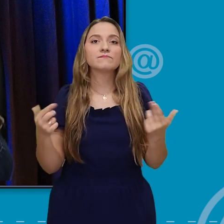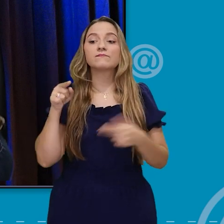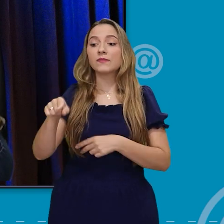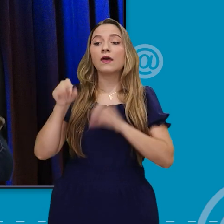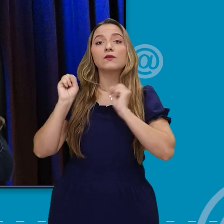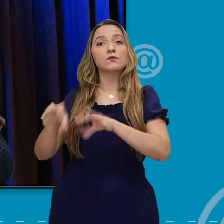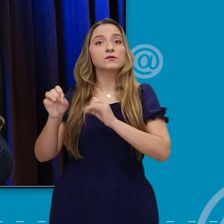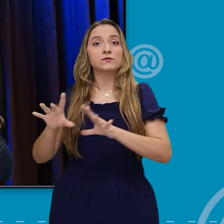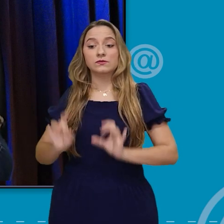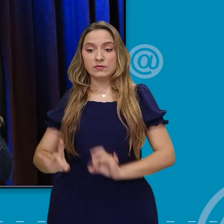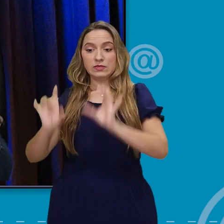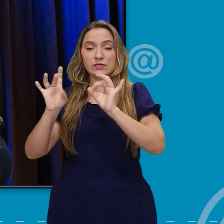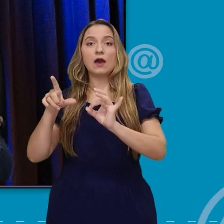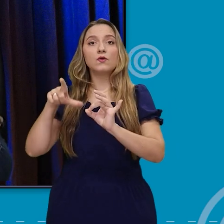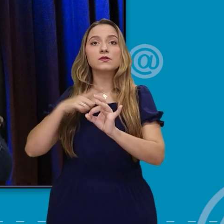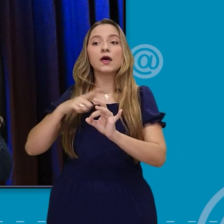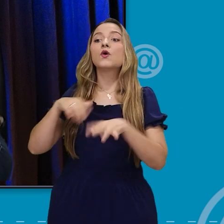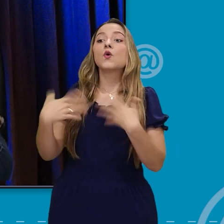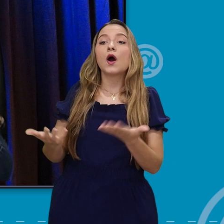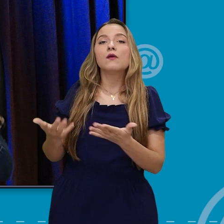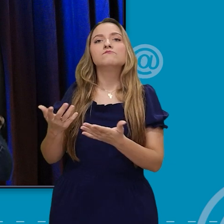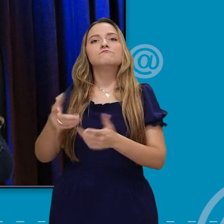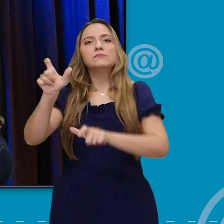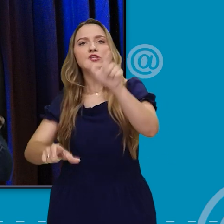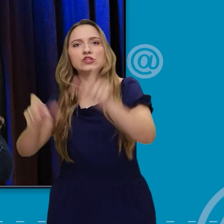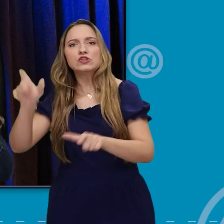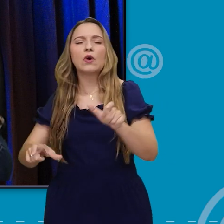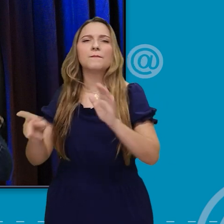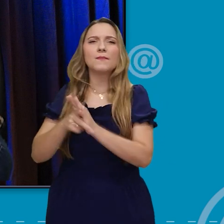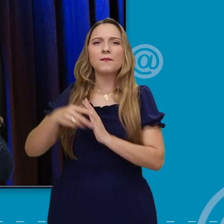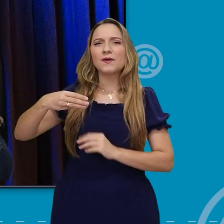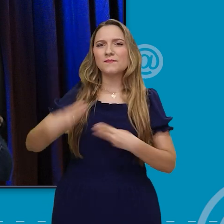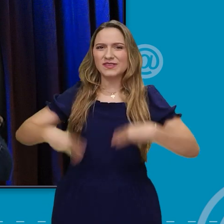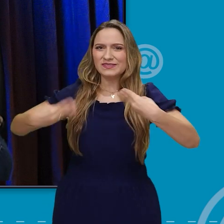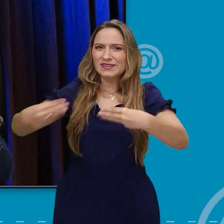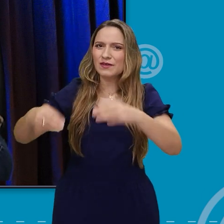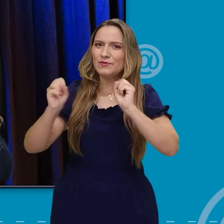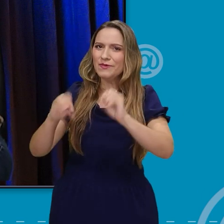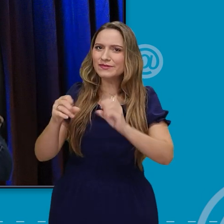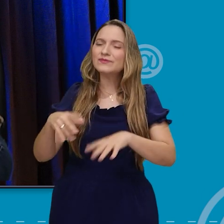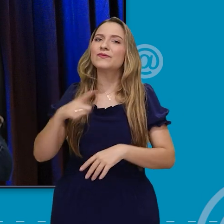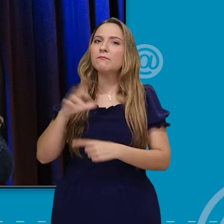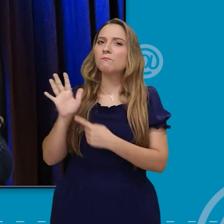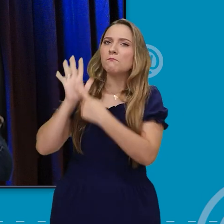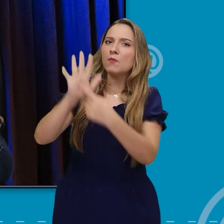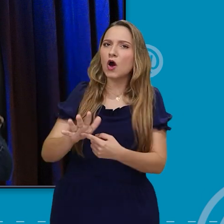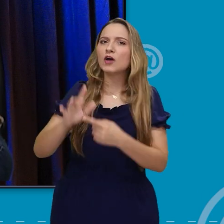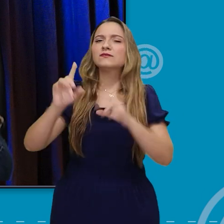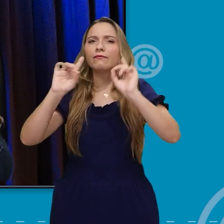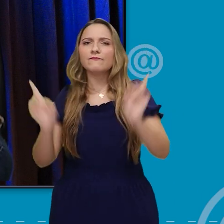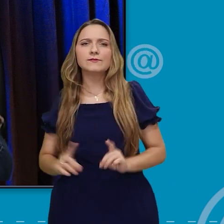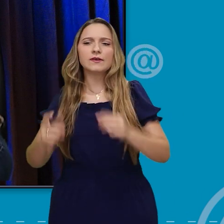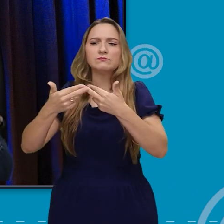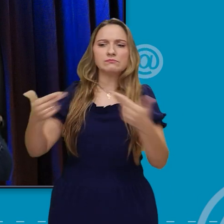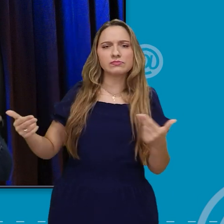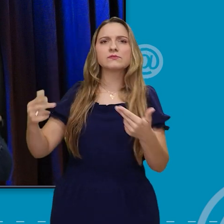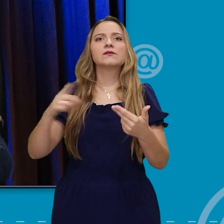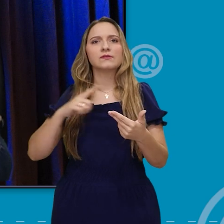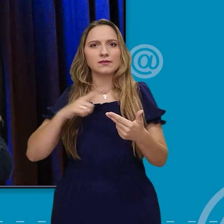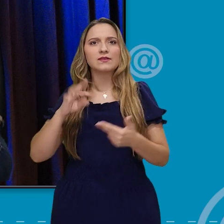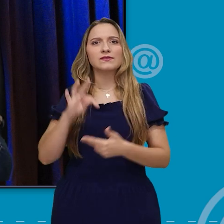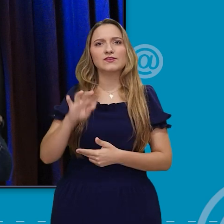habilidades de superdotação. Só que a educação inclusiva é muito maior que isso. Nossa. São todas as pessoas que são público-alvo da educação especial e